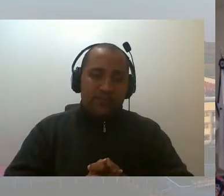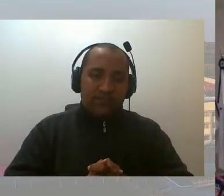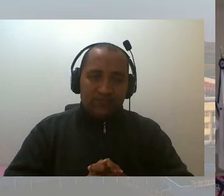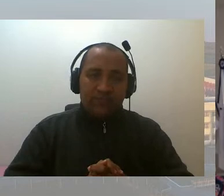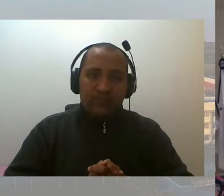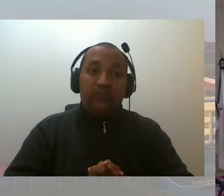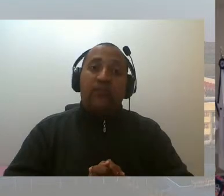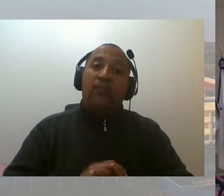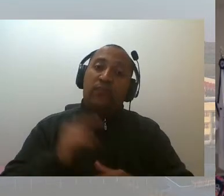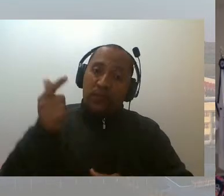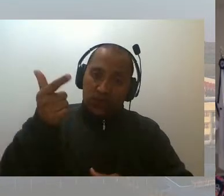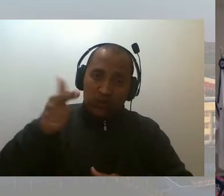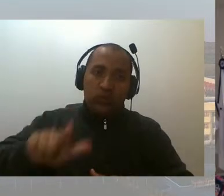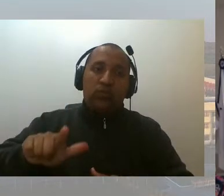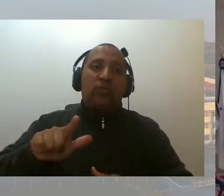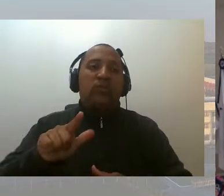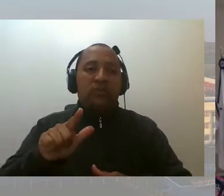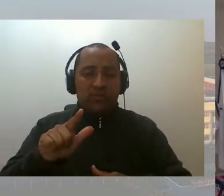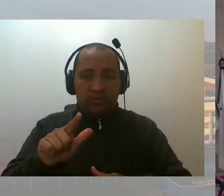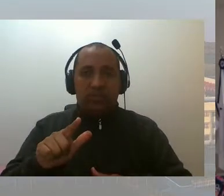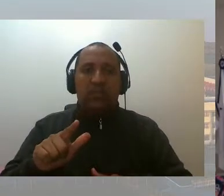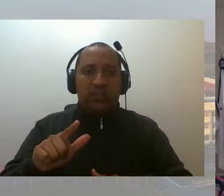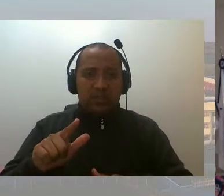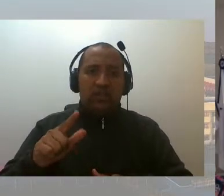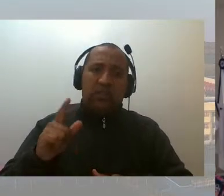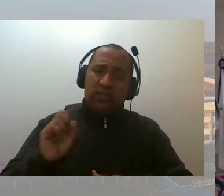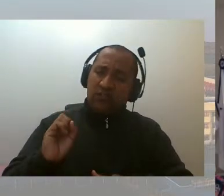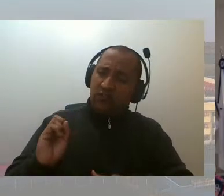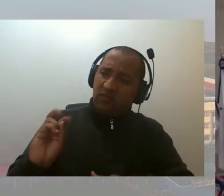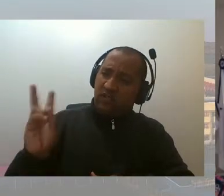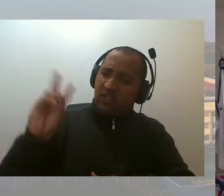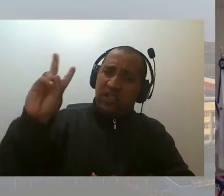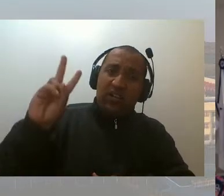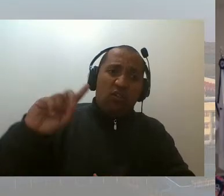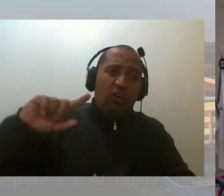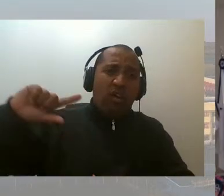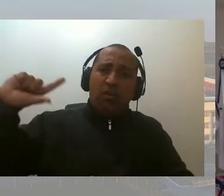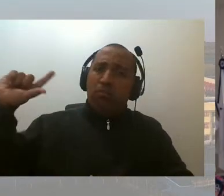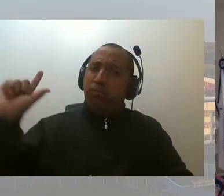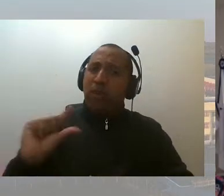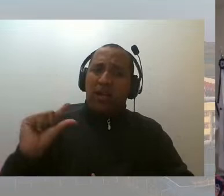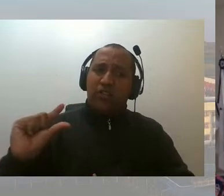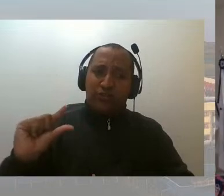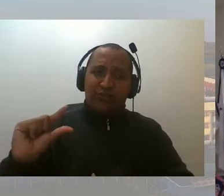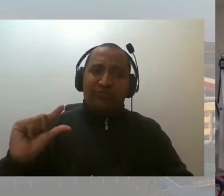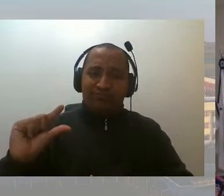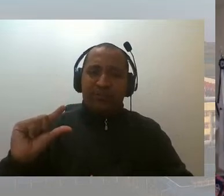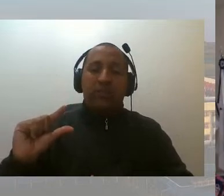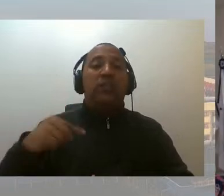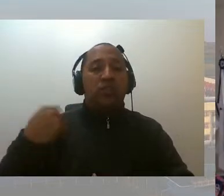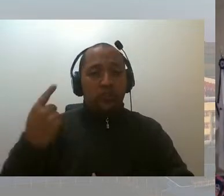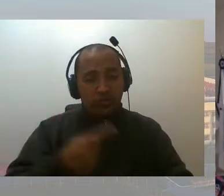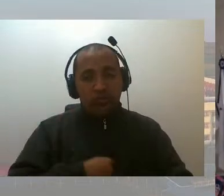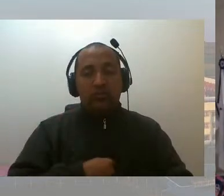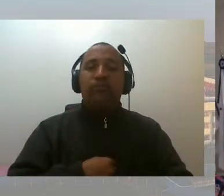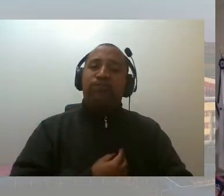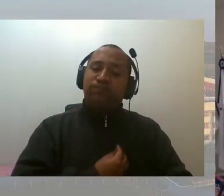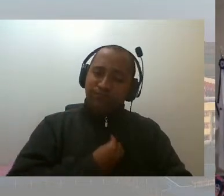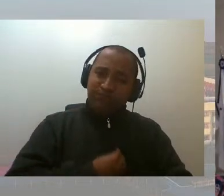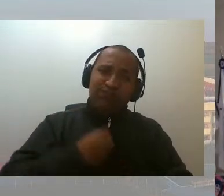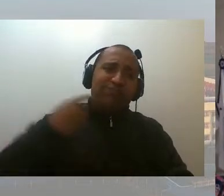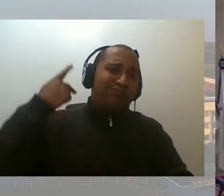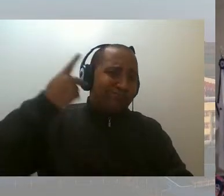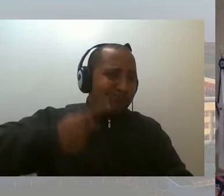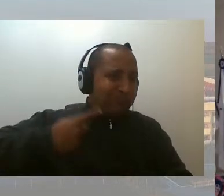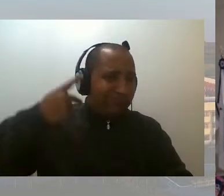E, novamente, com valores extremamente baixos. Assim, tivemos que conviver com políticas que